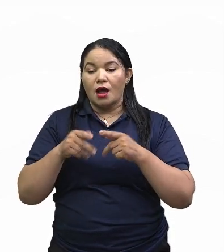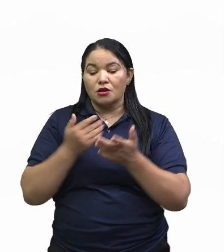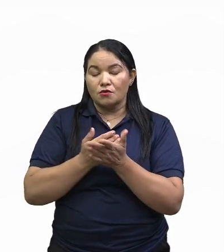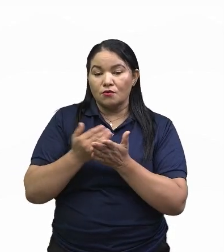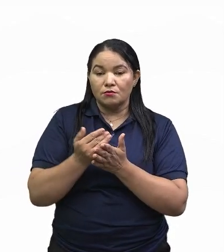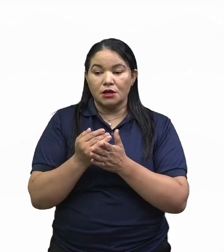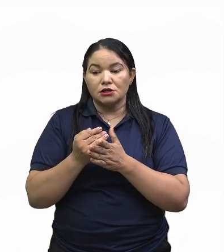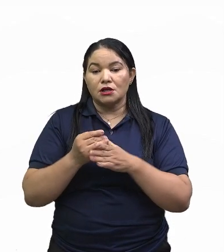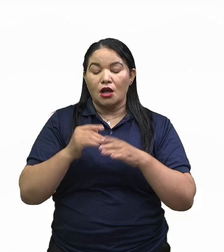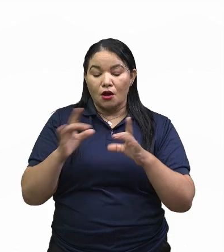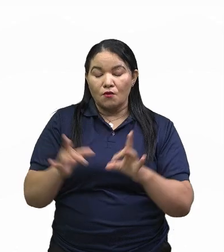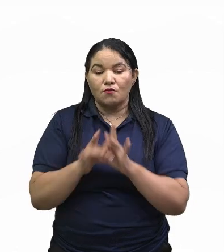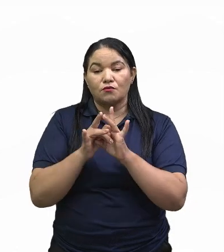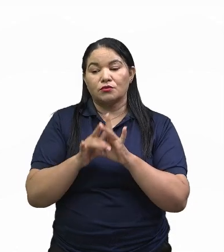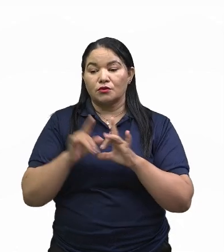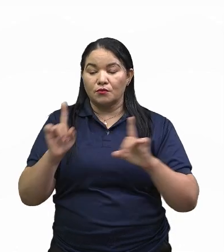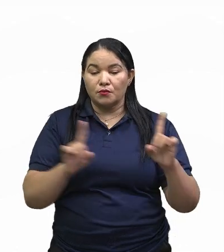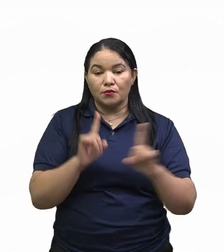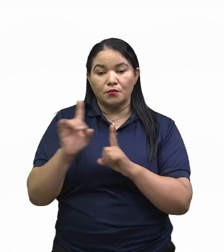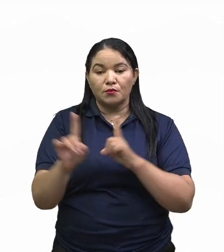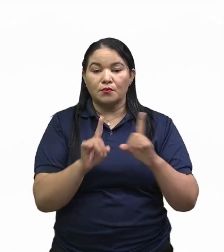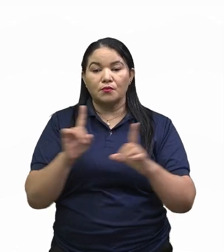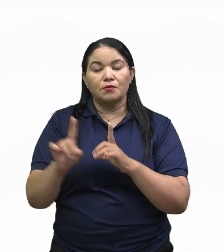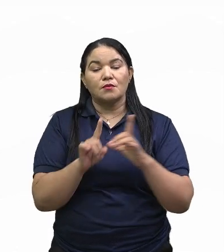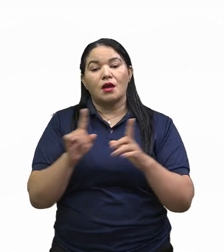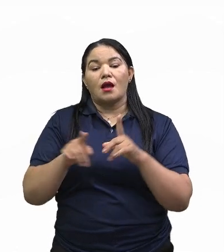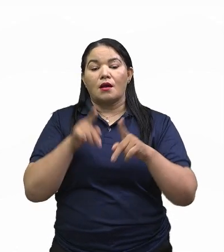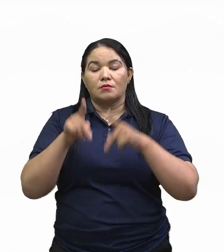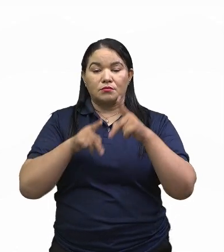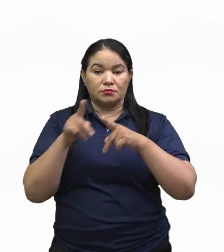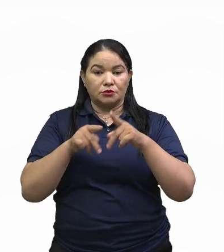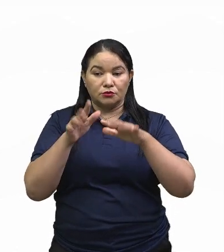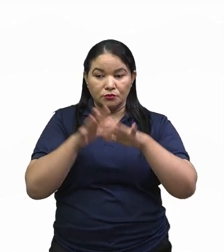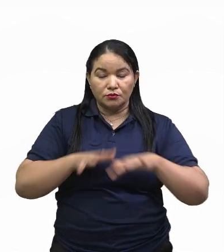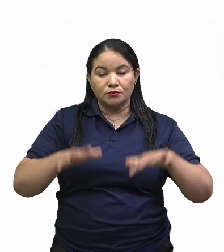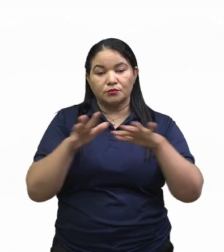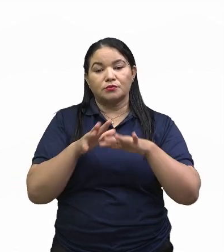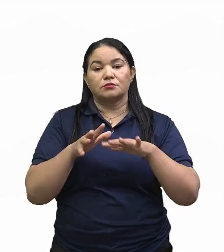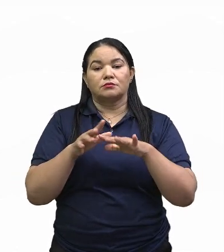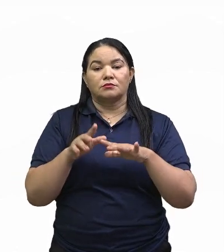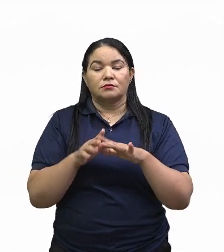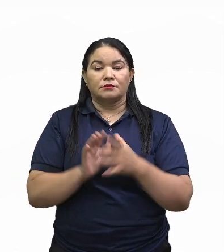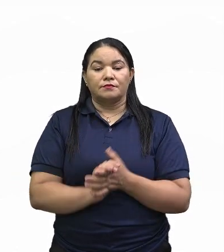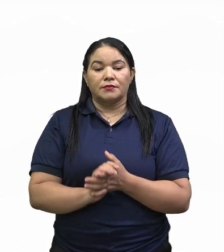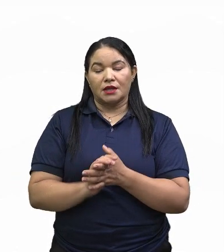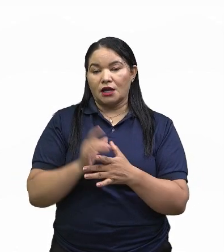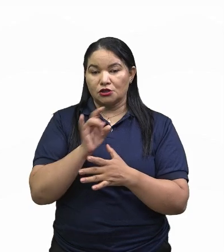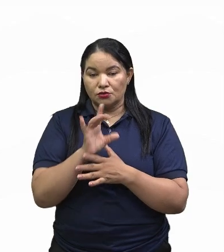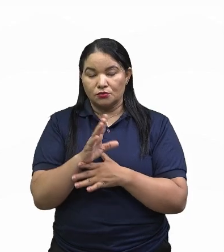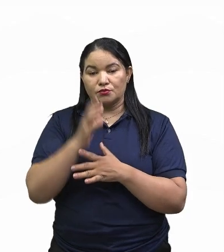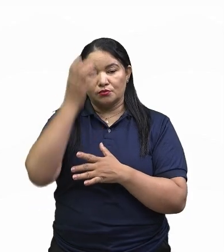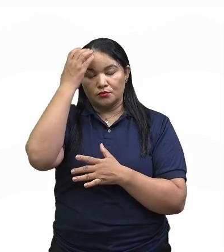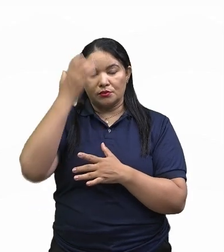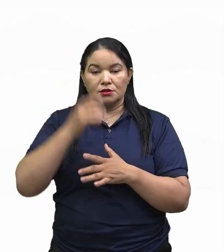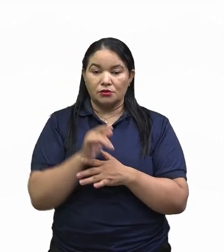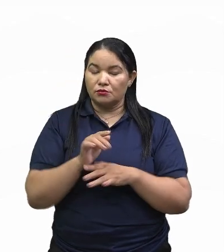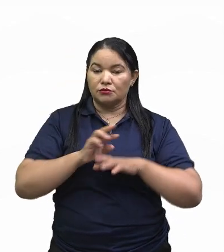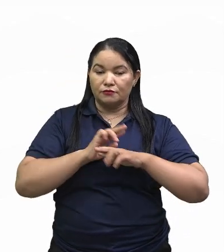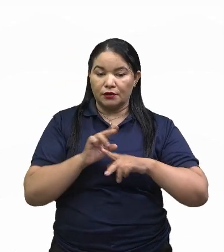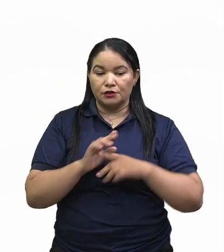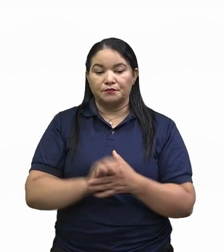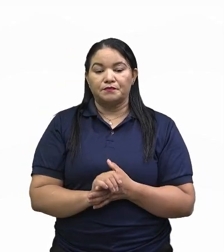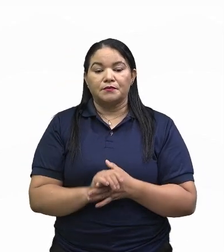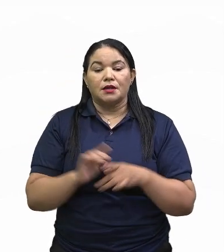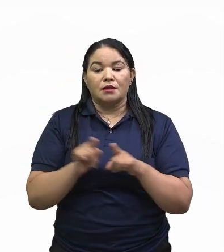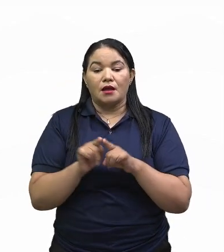da nação e não mais ali da realeza. Houve mudanças sociais e políticas,